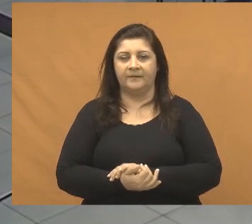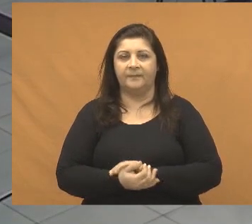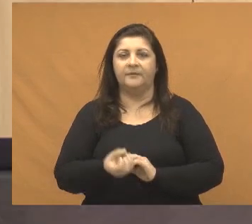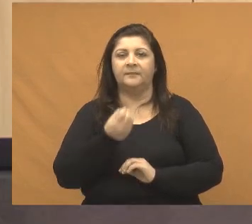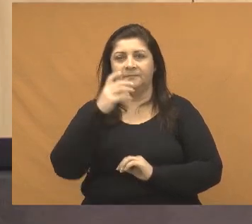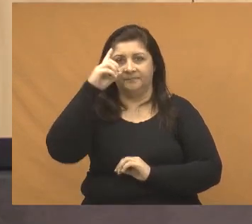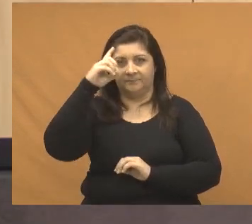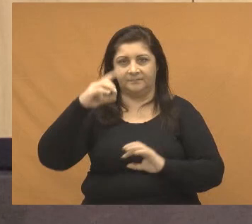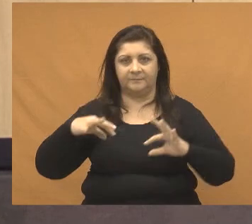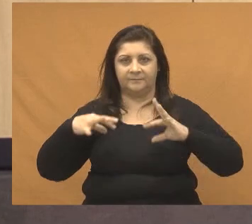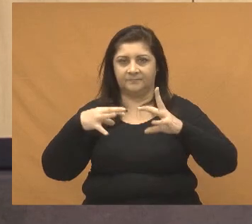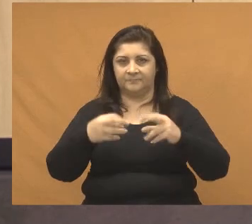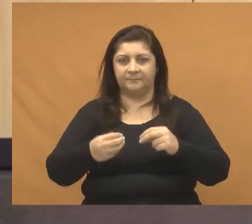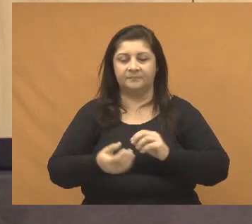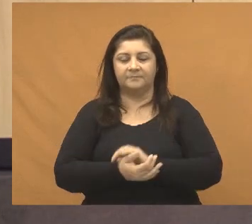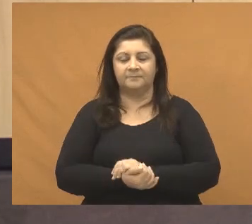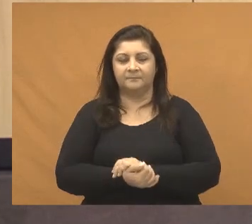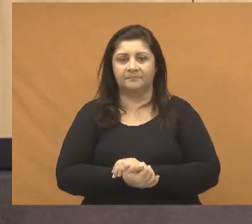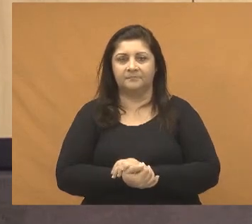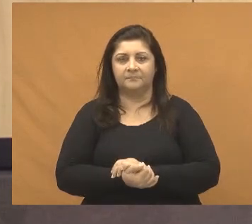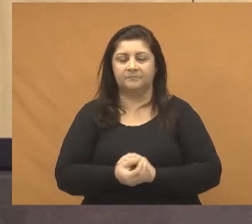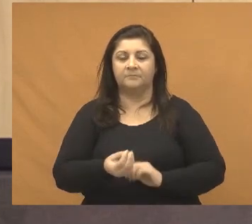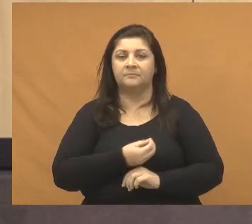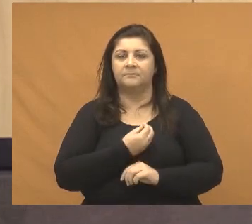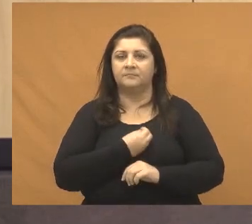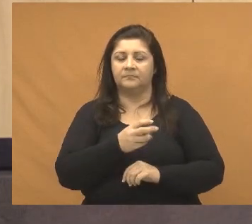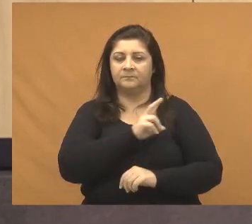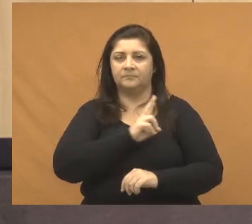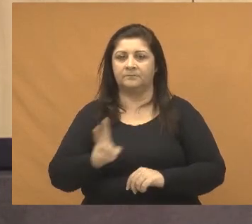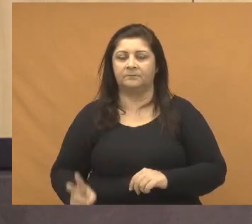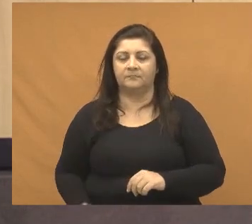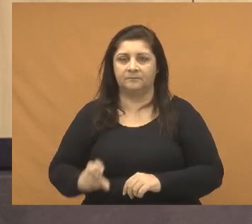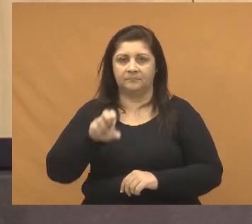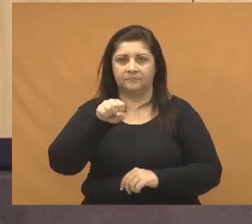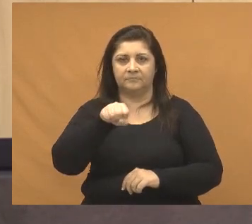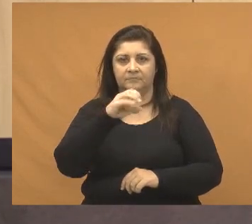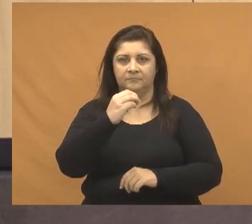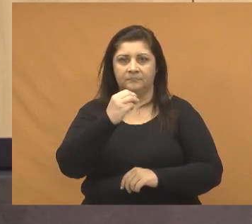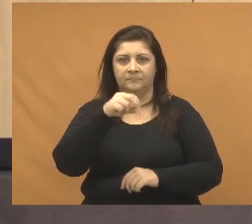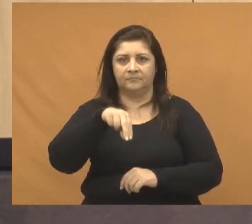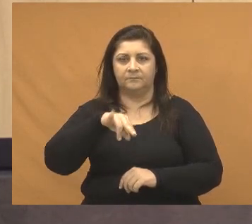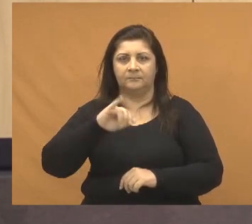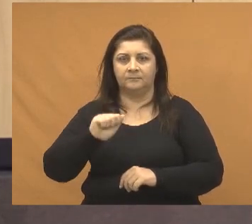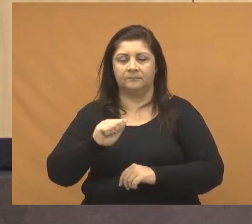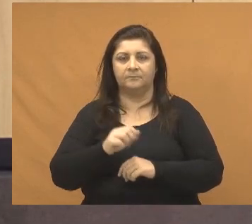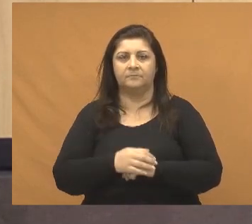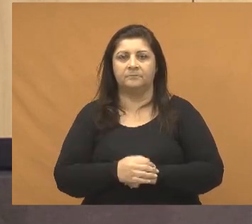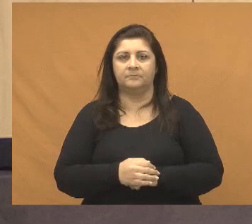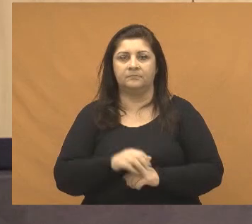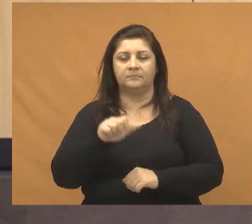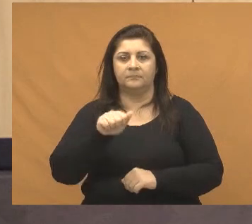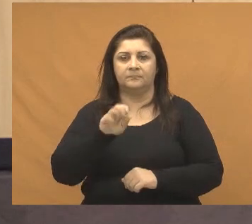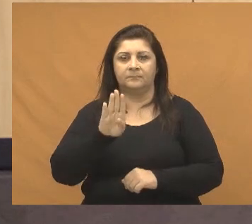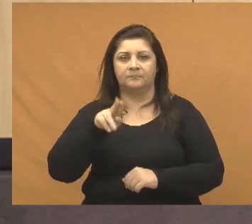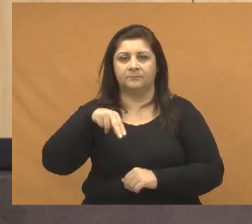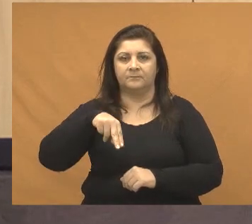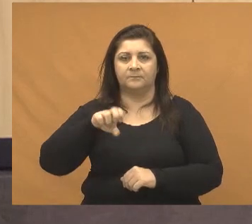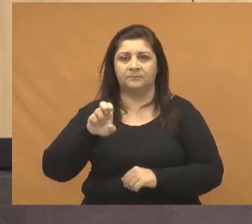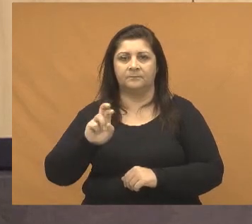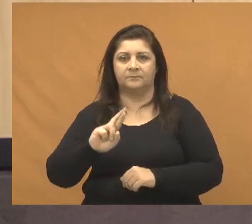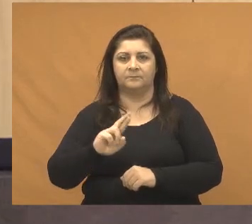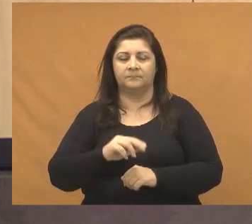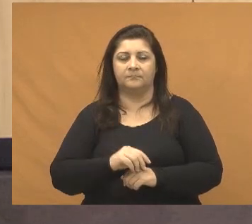Bom dia a todos. Estão presentes os vereadores Sônia Patas da Amizade, Abner de